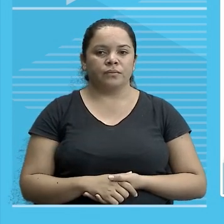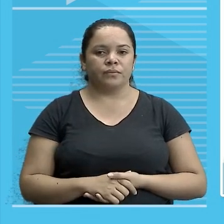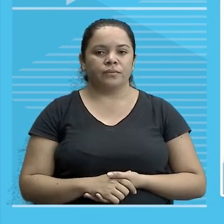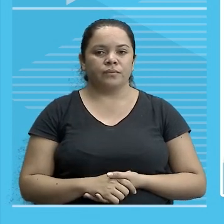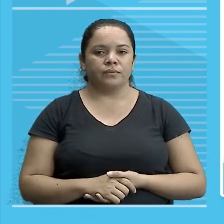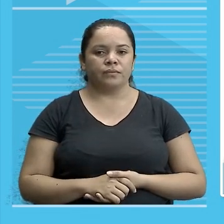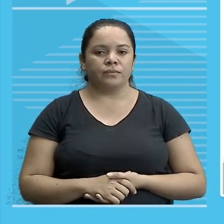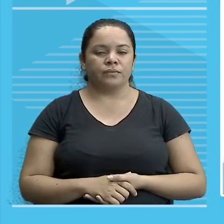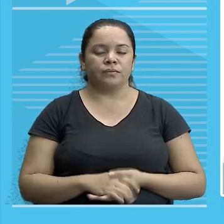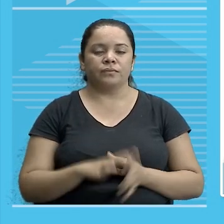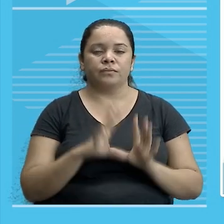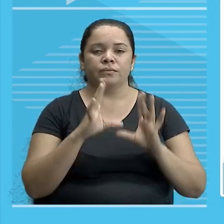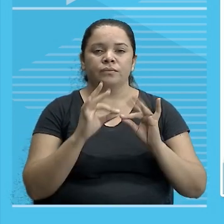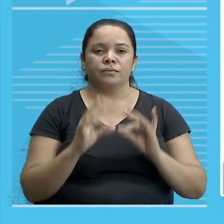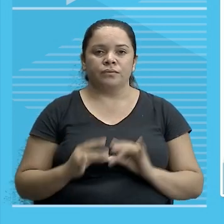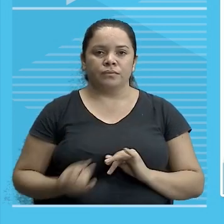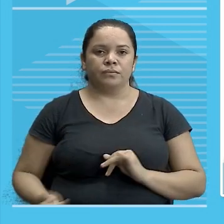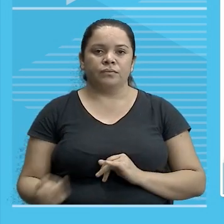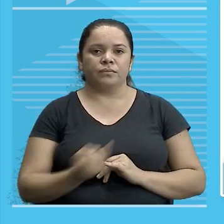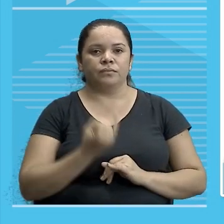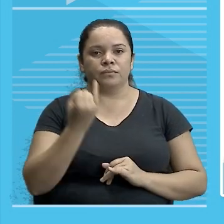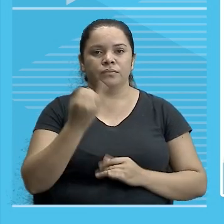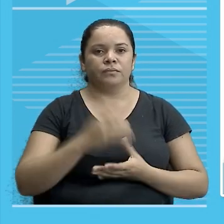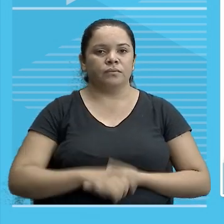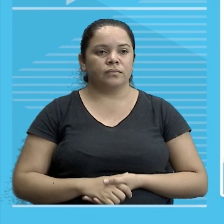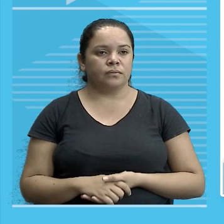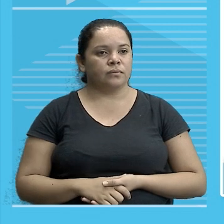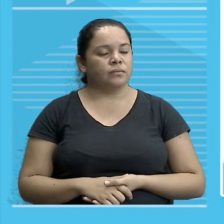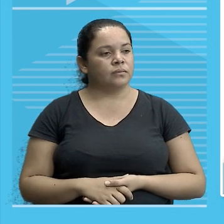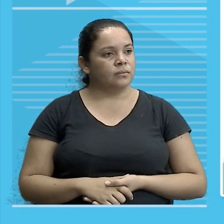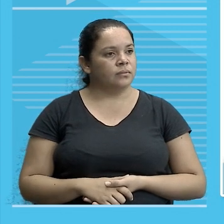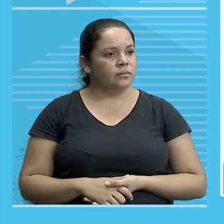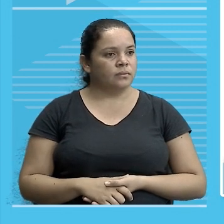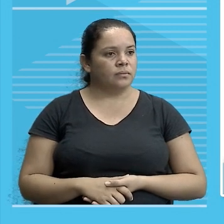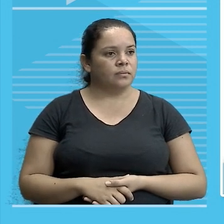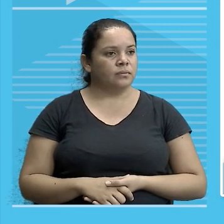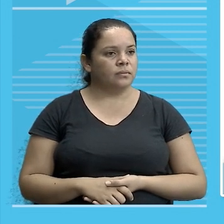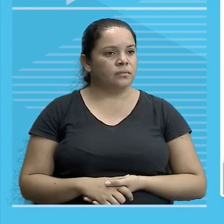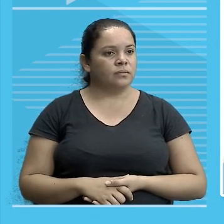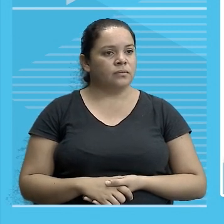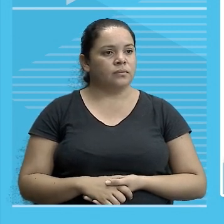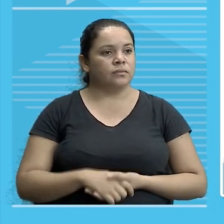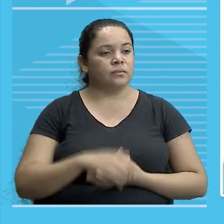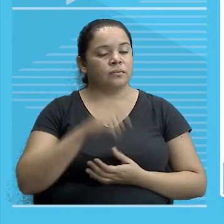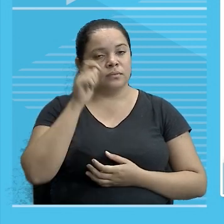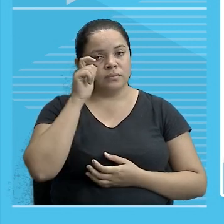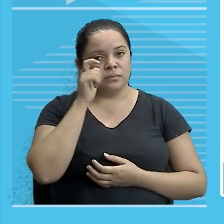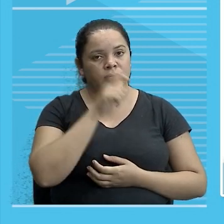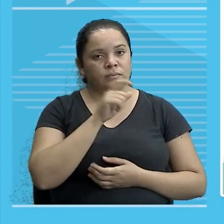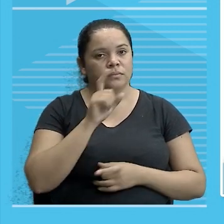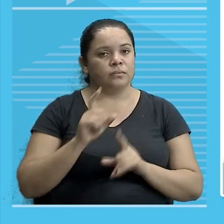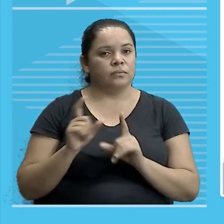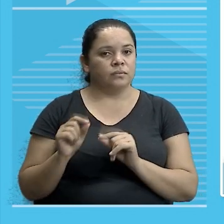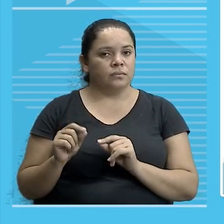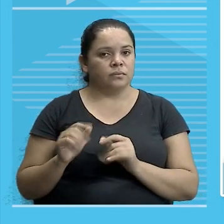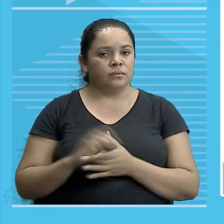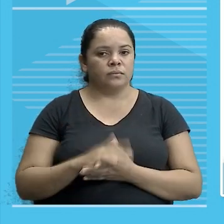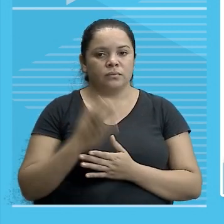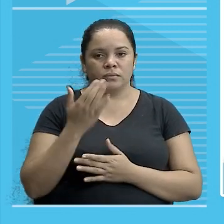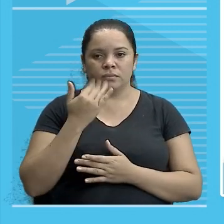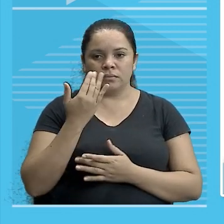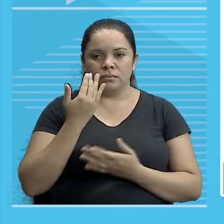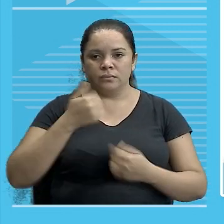Este é o grande detalhe. É aí que tem que parar. Porque o que interessa para mim é o alimento sendo